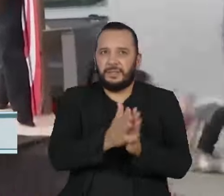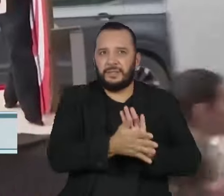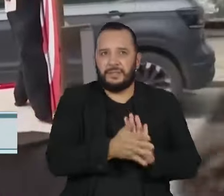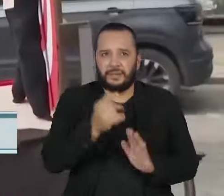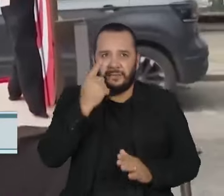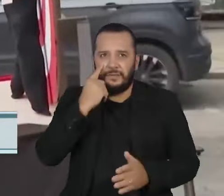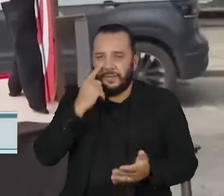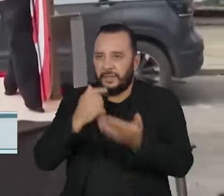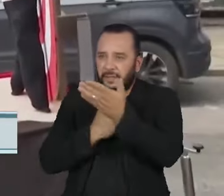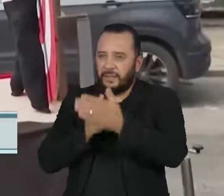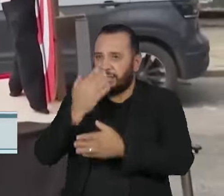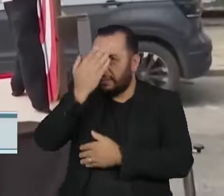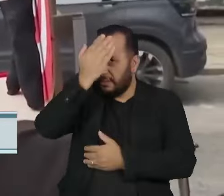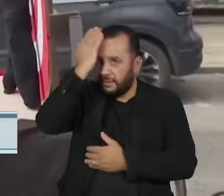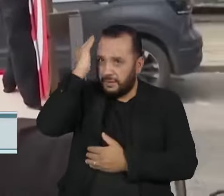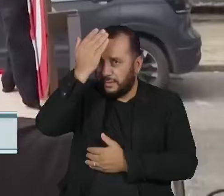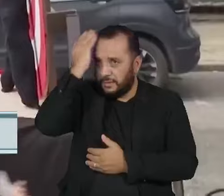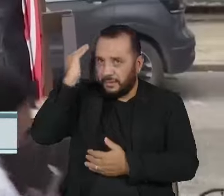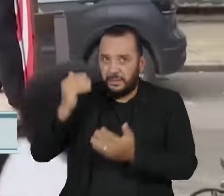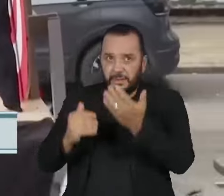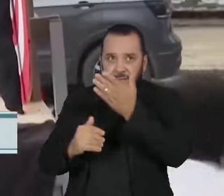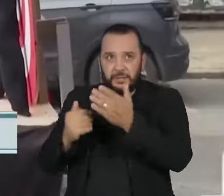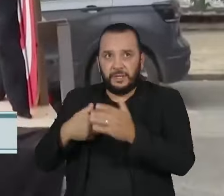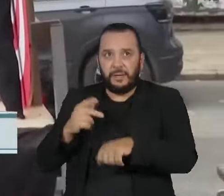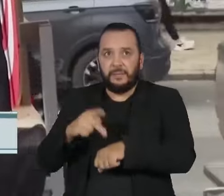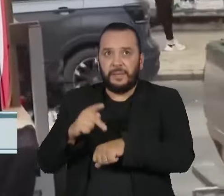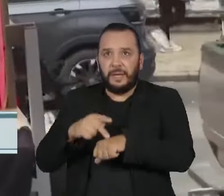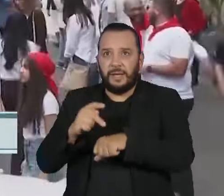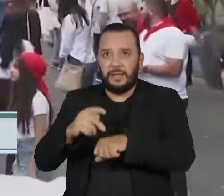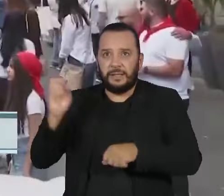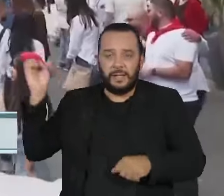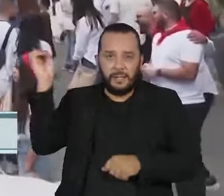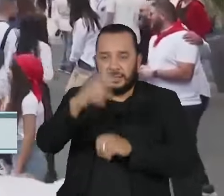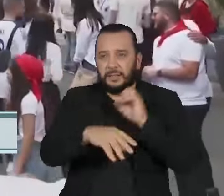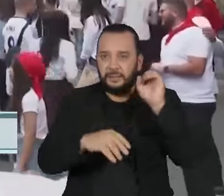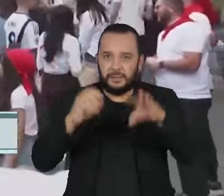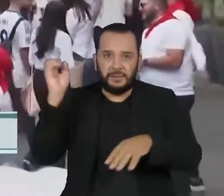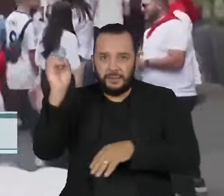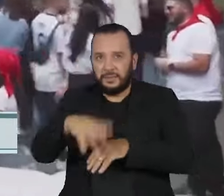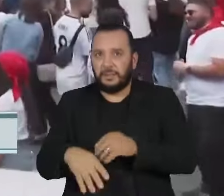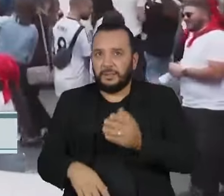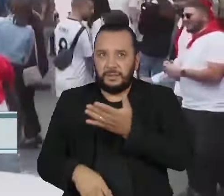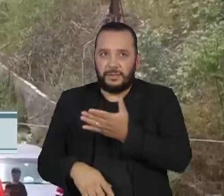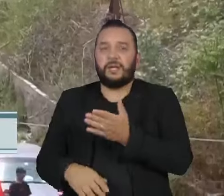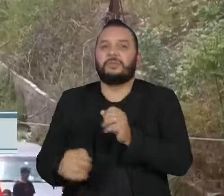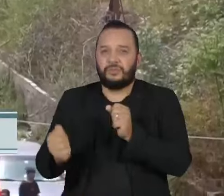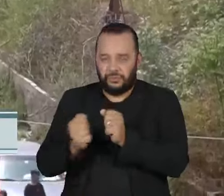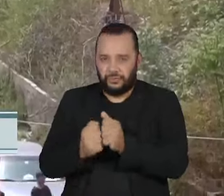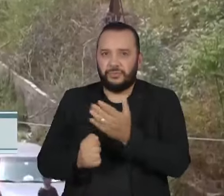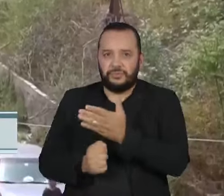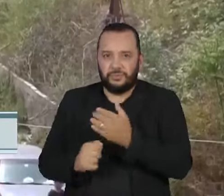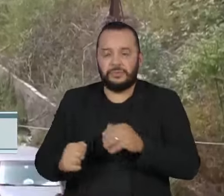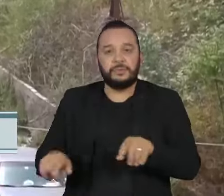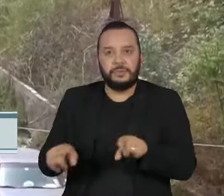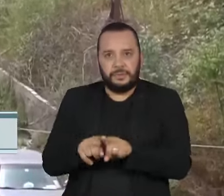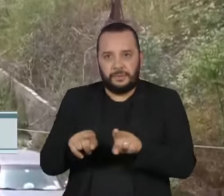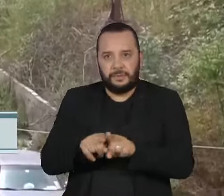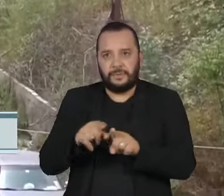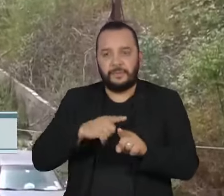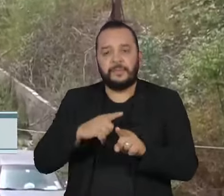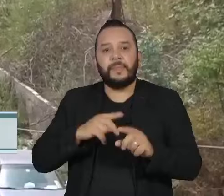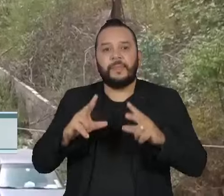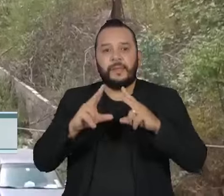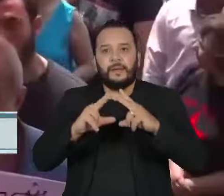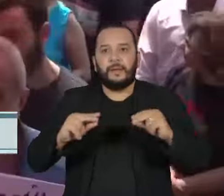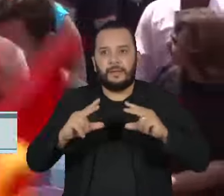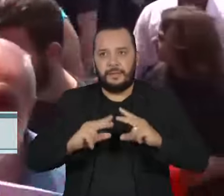do primeiro-ministro Benjamin Netanyahu atirando pedras num trabalhador fez parte da passeata. Em Beirute, no Líbano, as temáticas